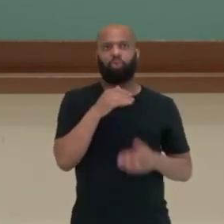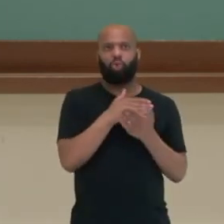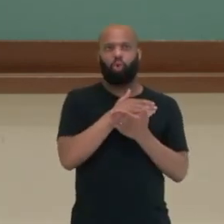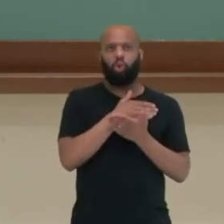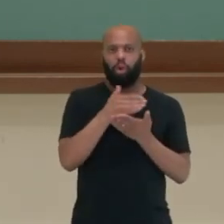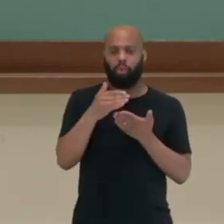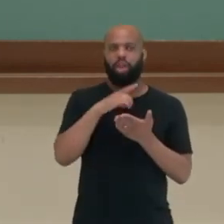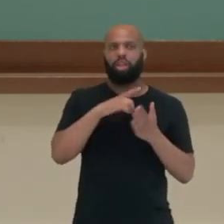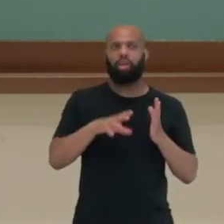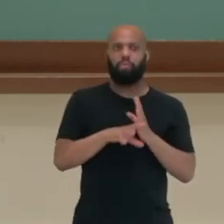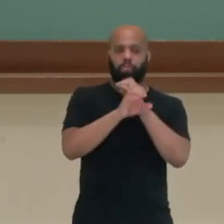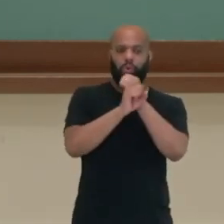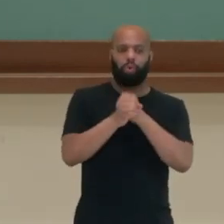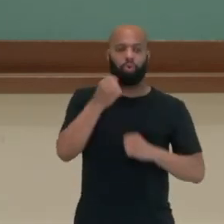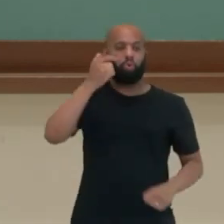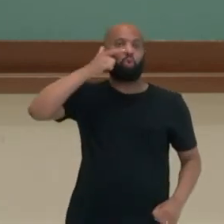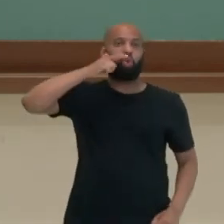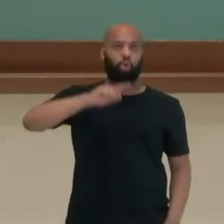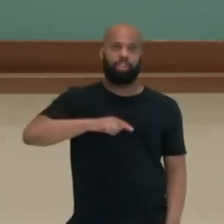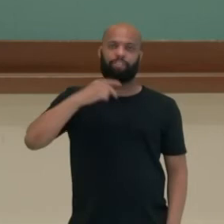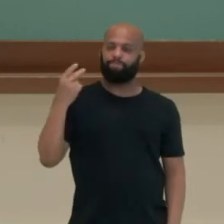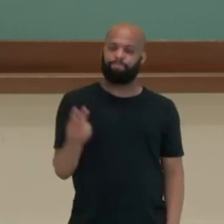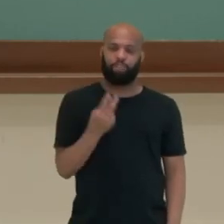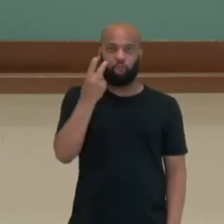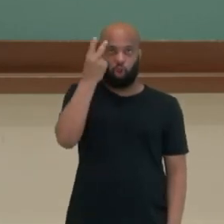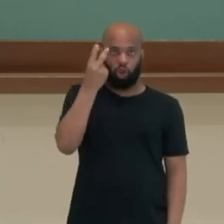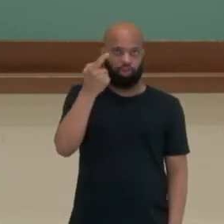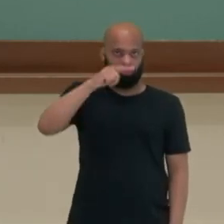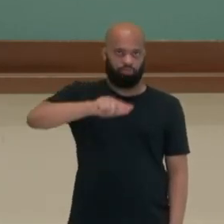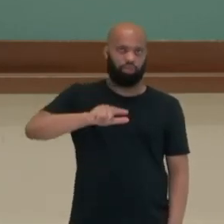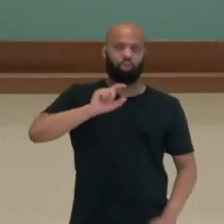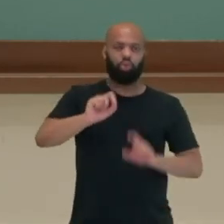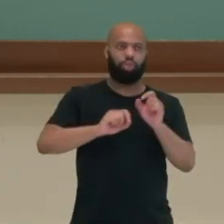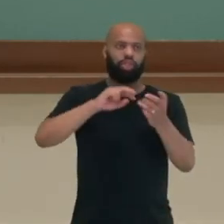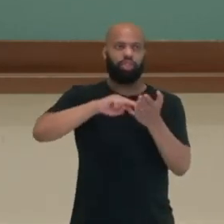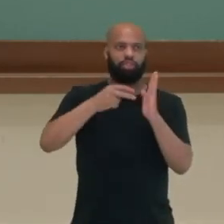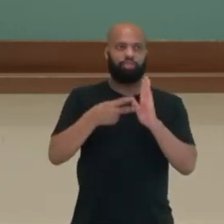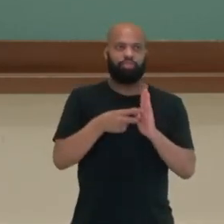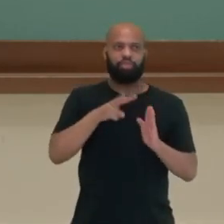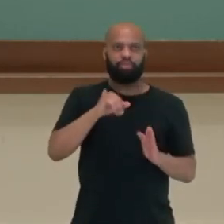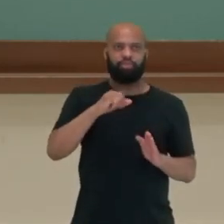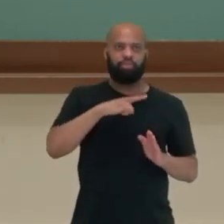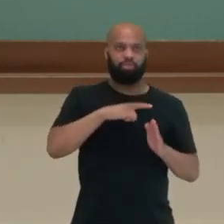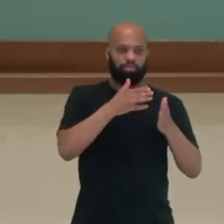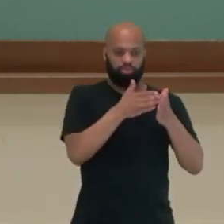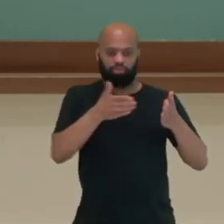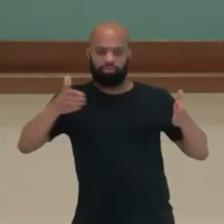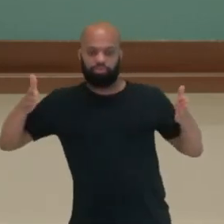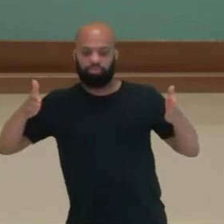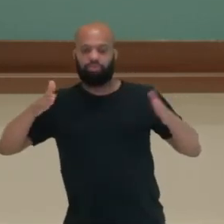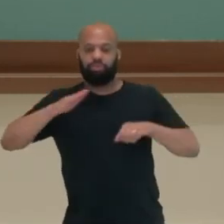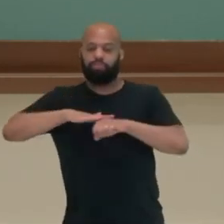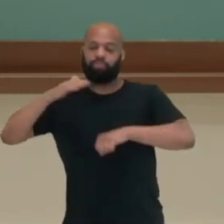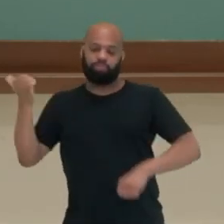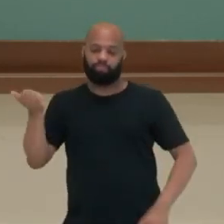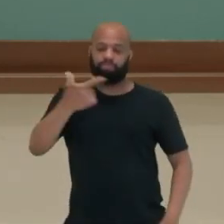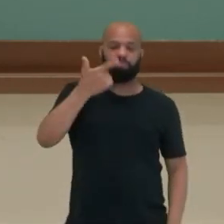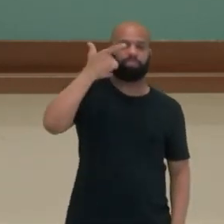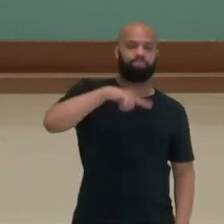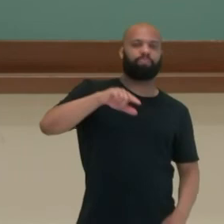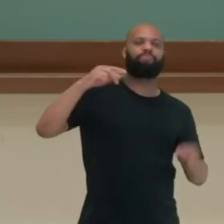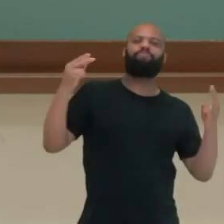que lhe concede a vitória. Então, o que é isso? É você abrir aquela distância de pontuação que vai te dar a